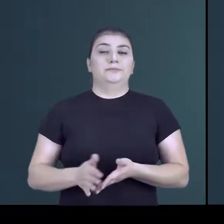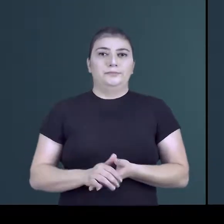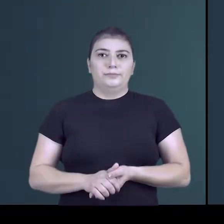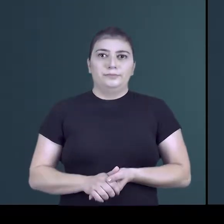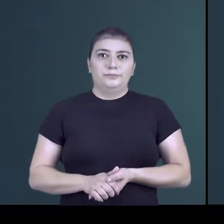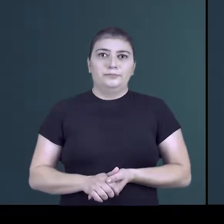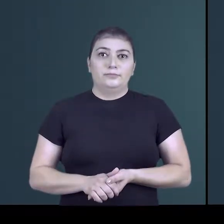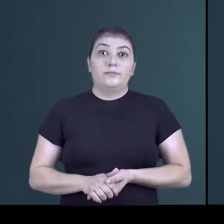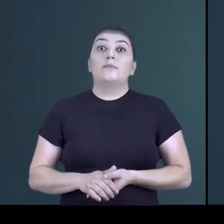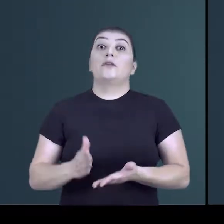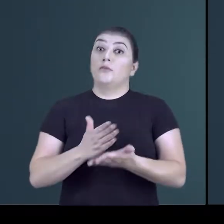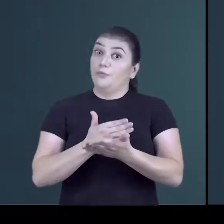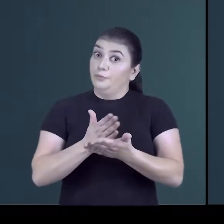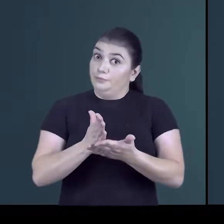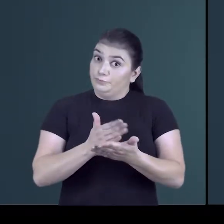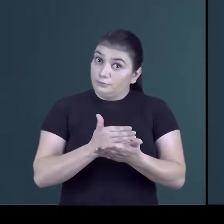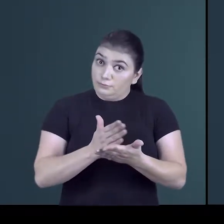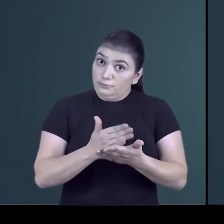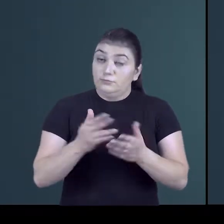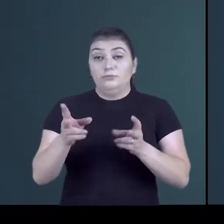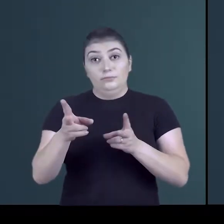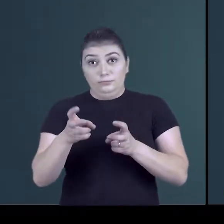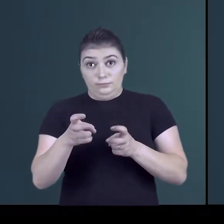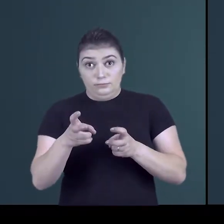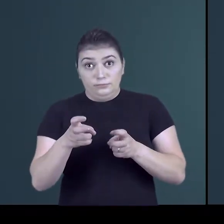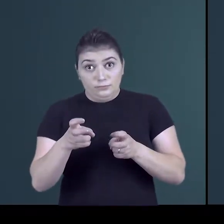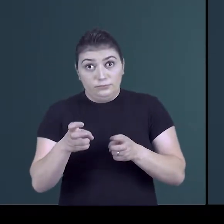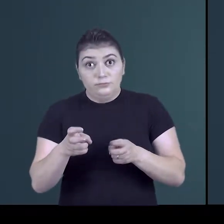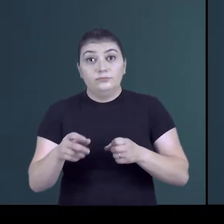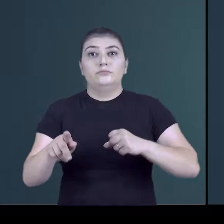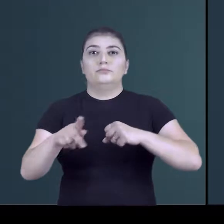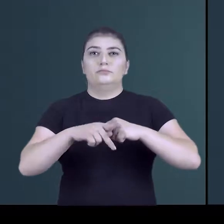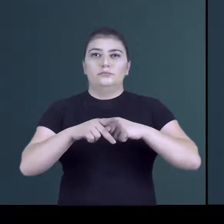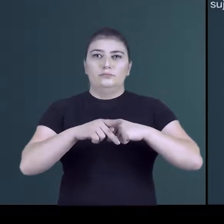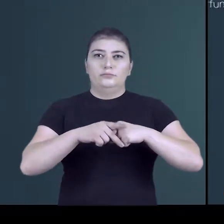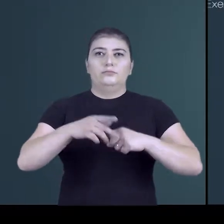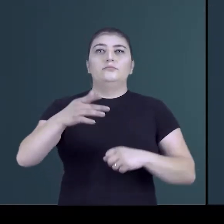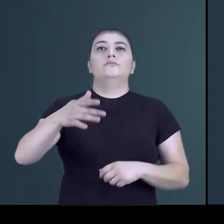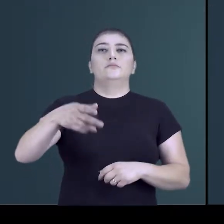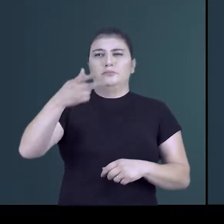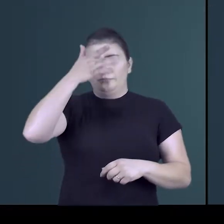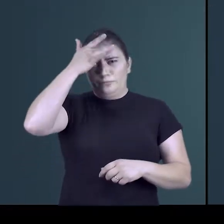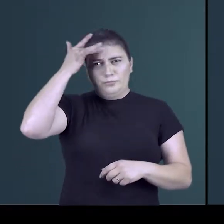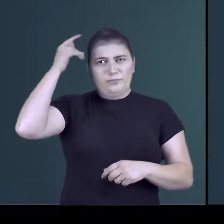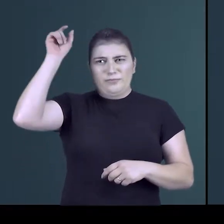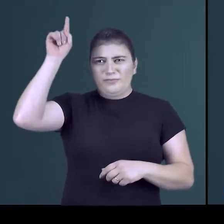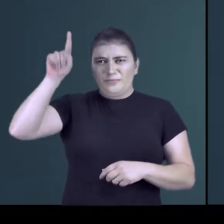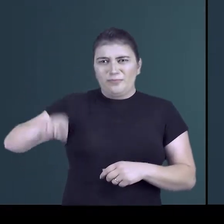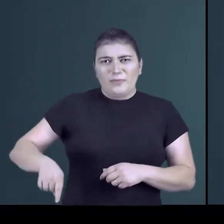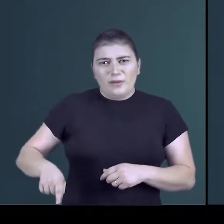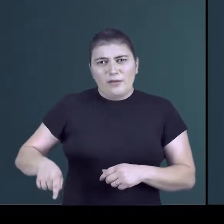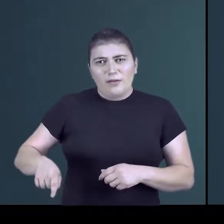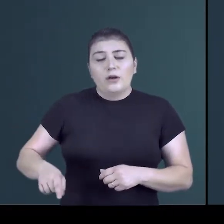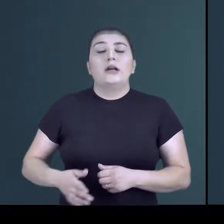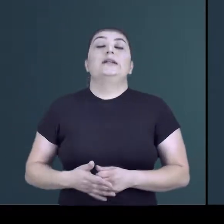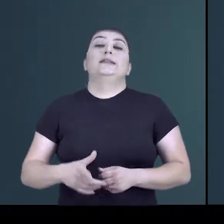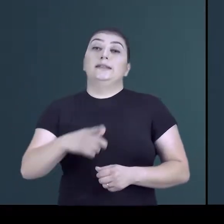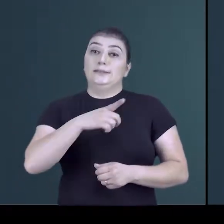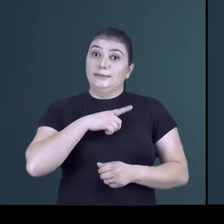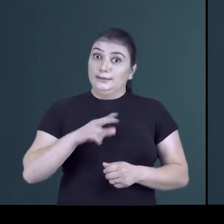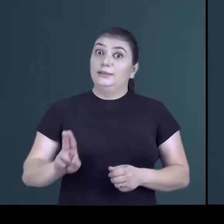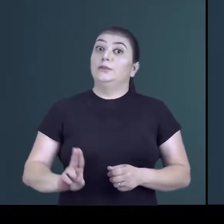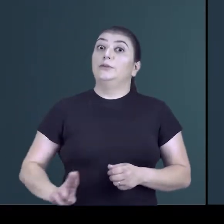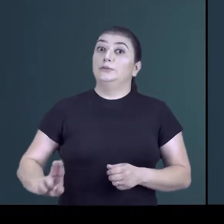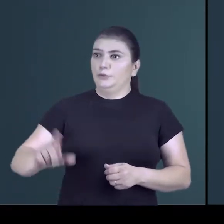unidade anterior. Dividimos e observamos os pronomes pessoais em caso reto, que são aqueles que